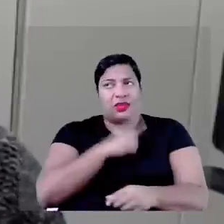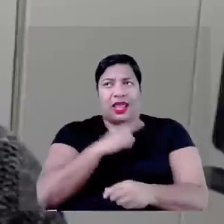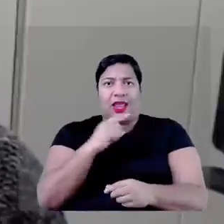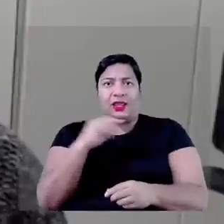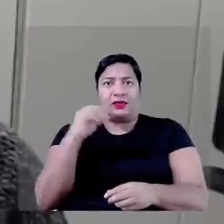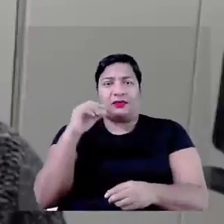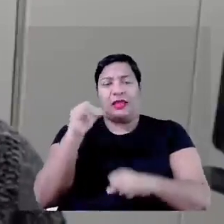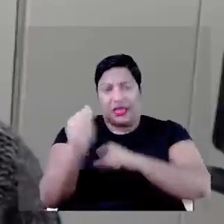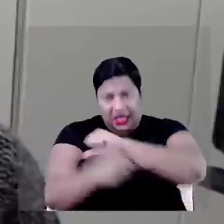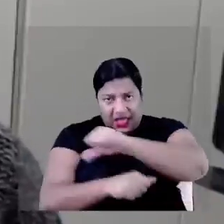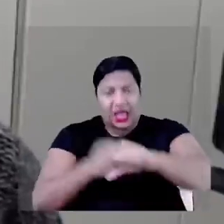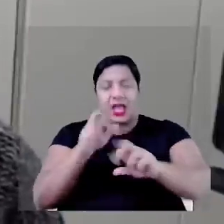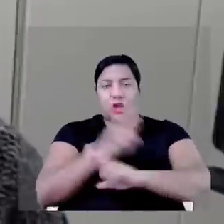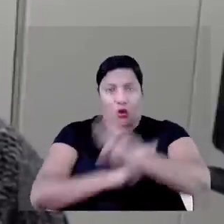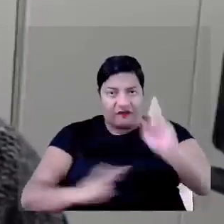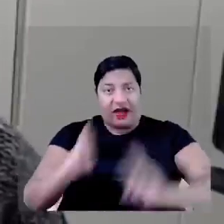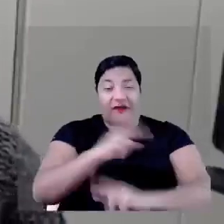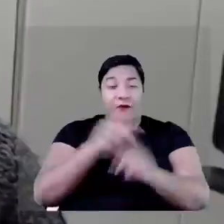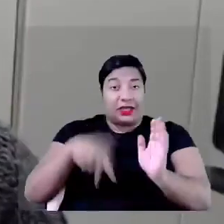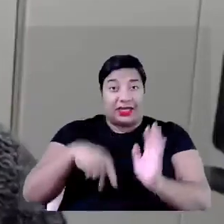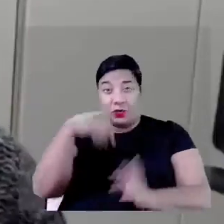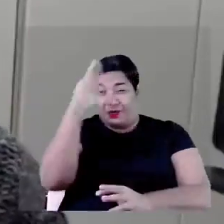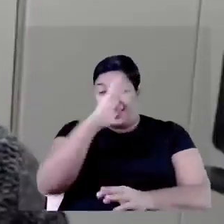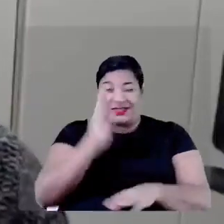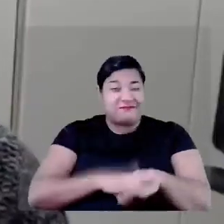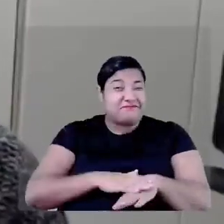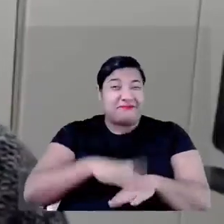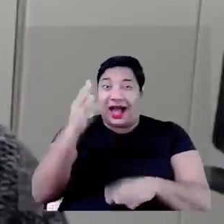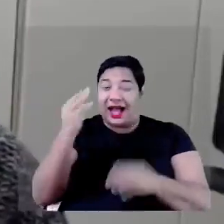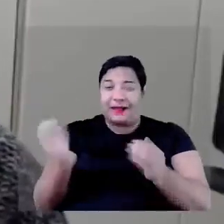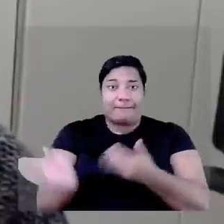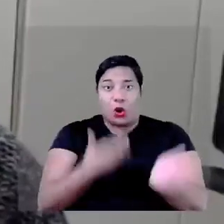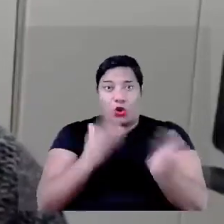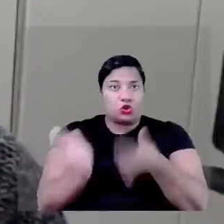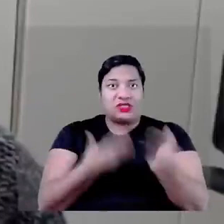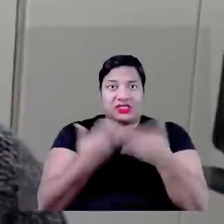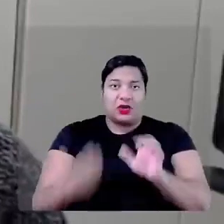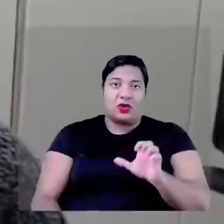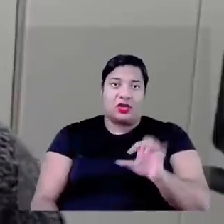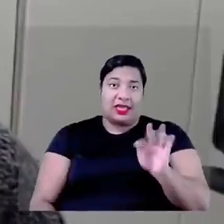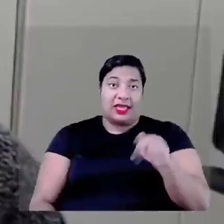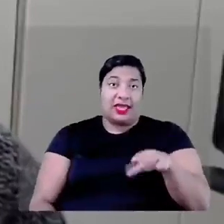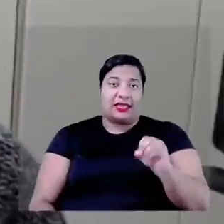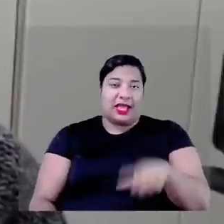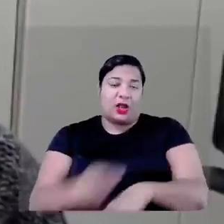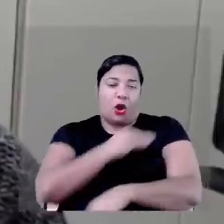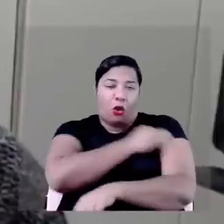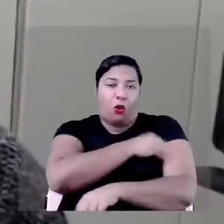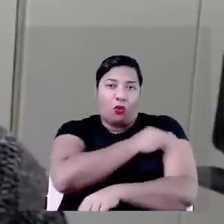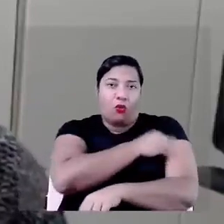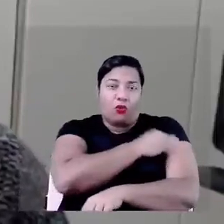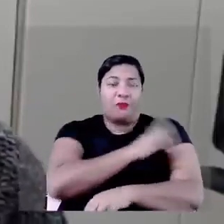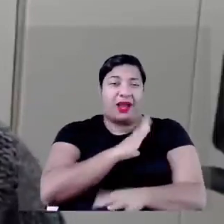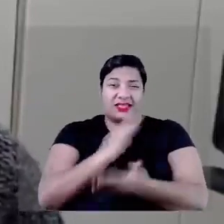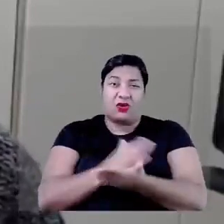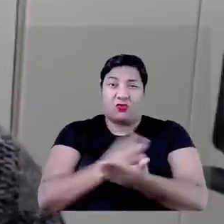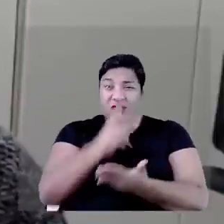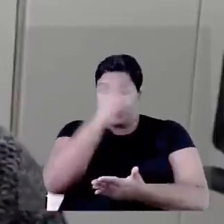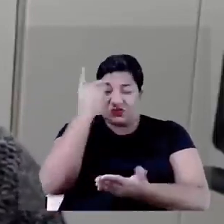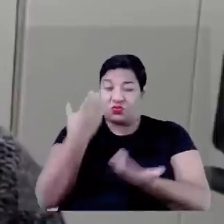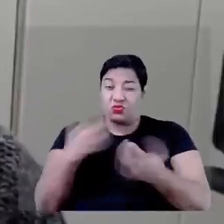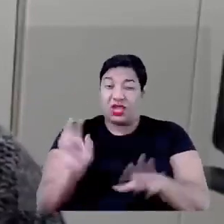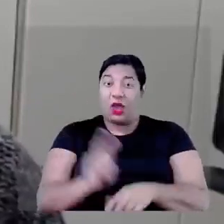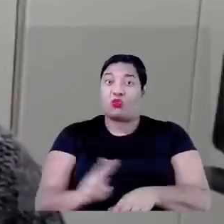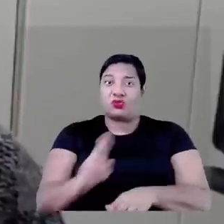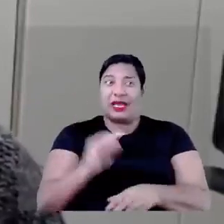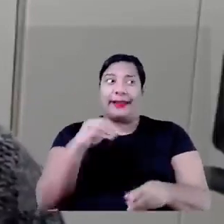maior produtor de etanol do mundo, e a gente ainda tem resistência ao uso desse combustível dentro da administração pública e até